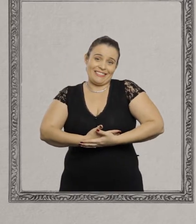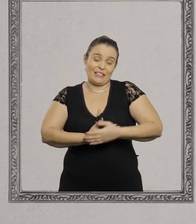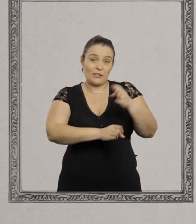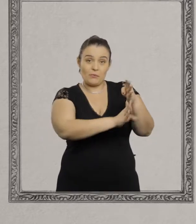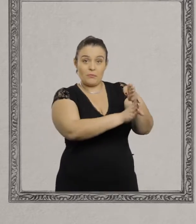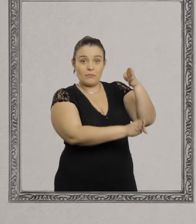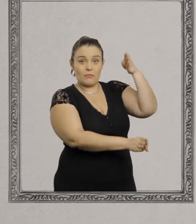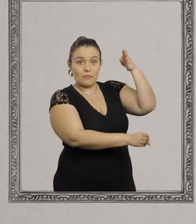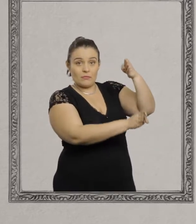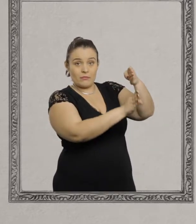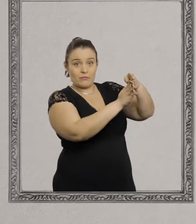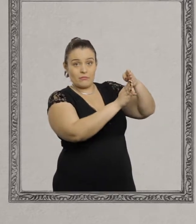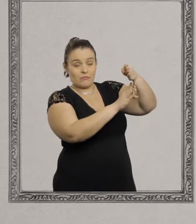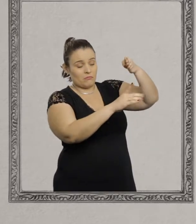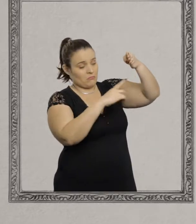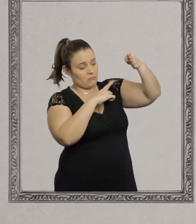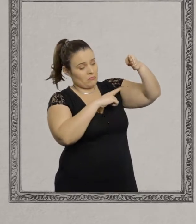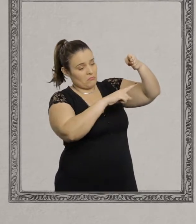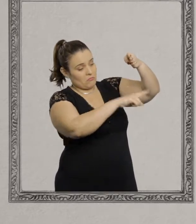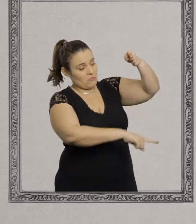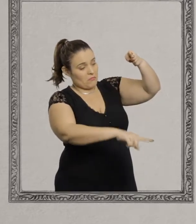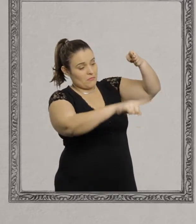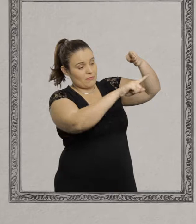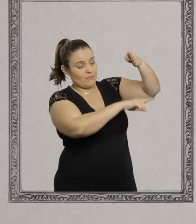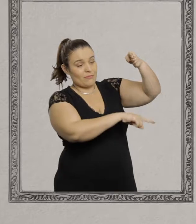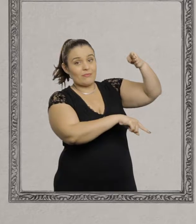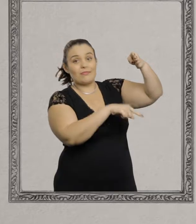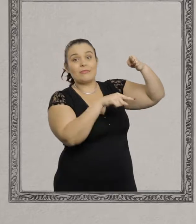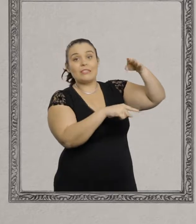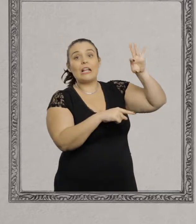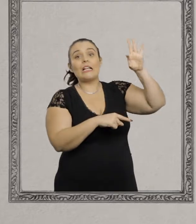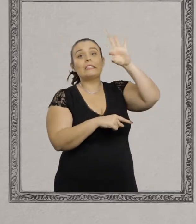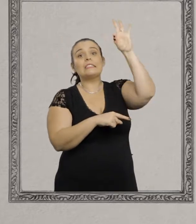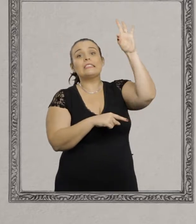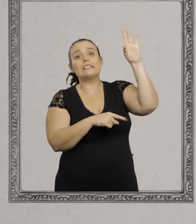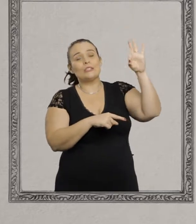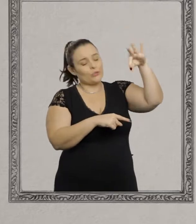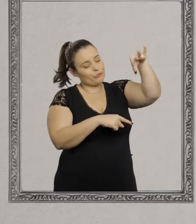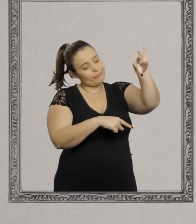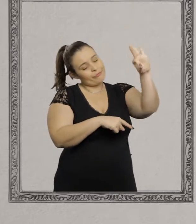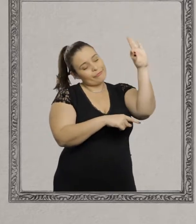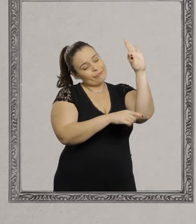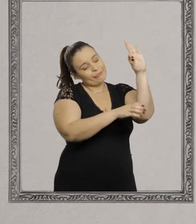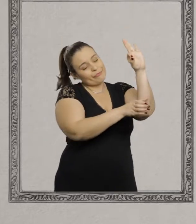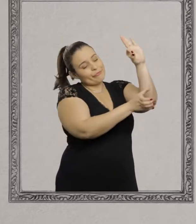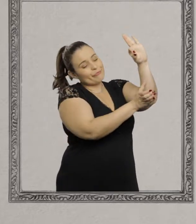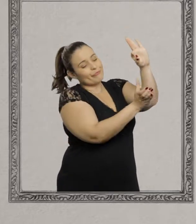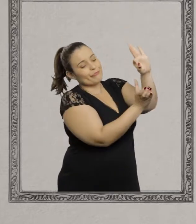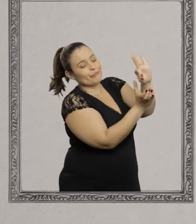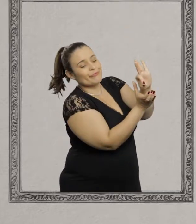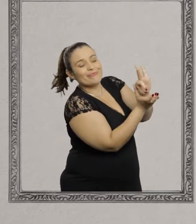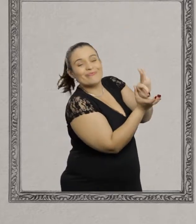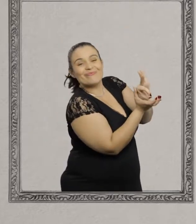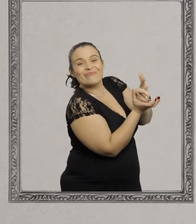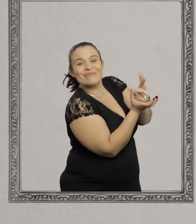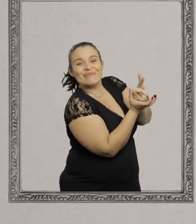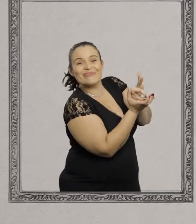Na parede havia um buraco do tamanho de uma gaiola. Ali era o quarto de Sininho. A